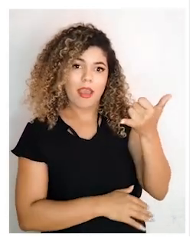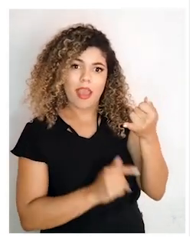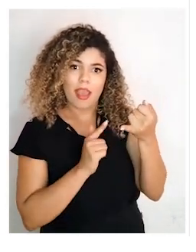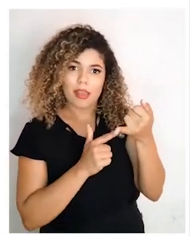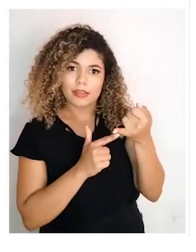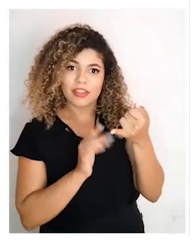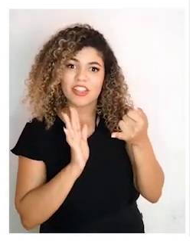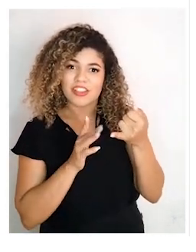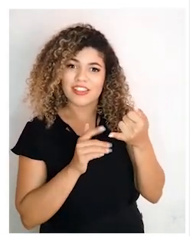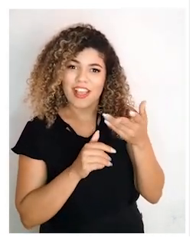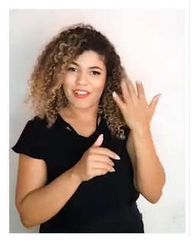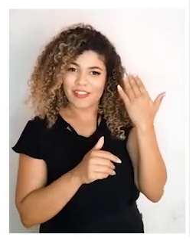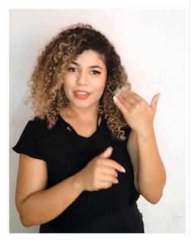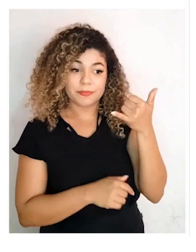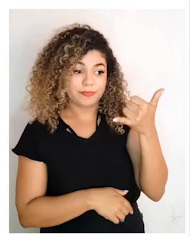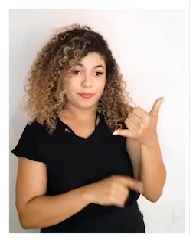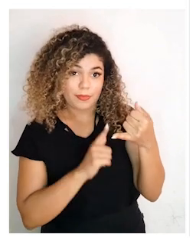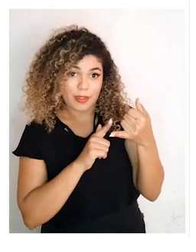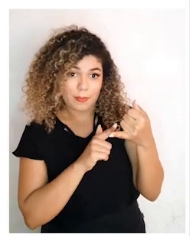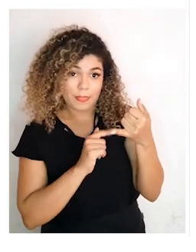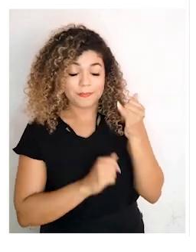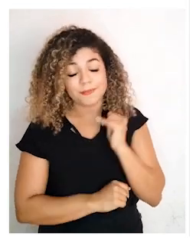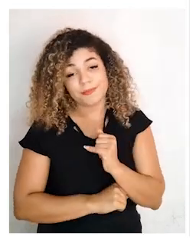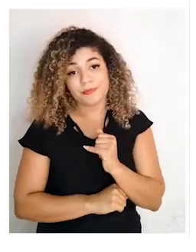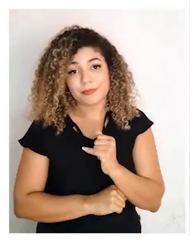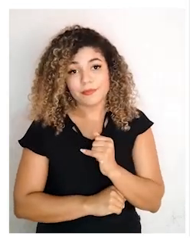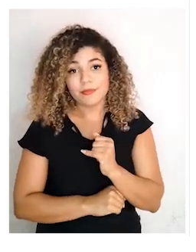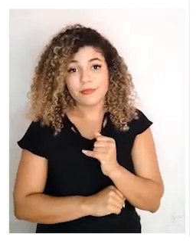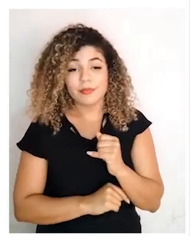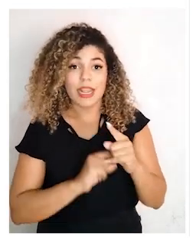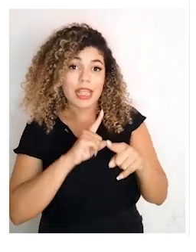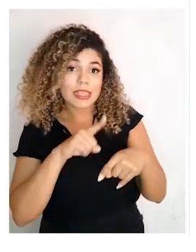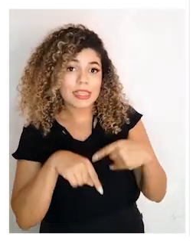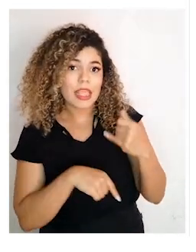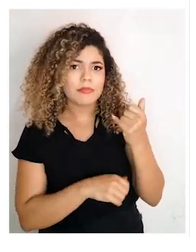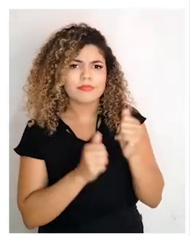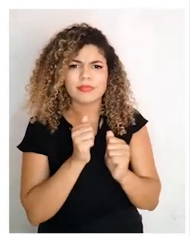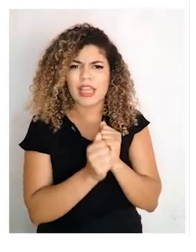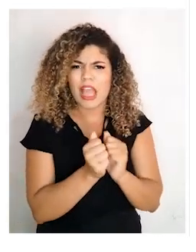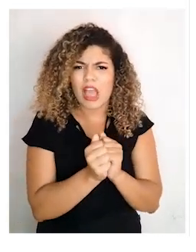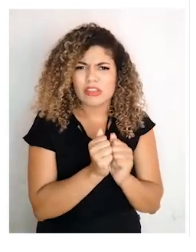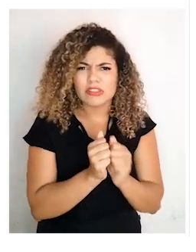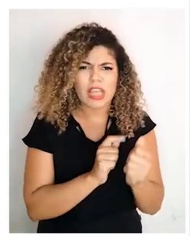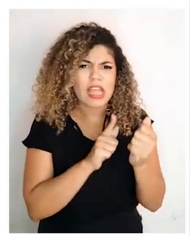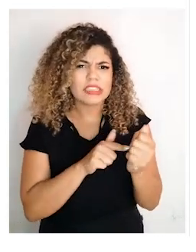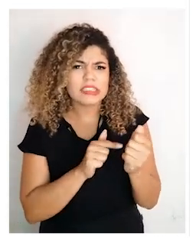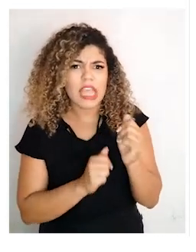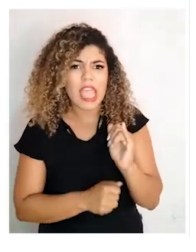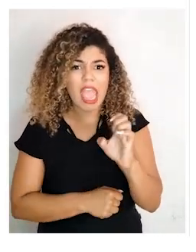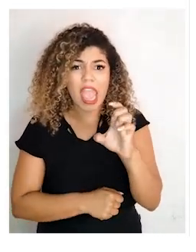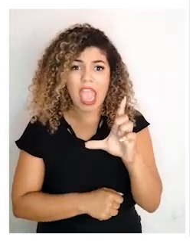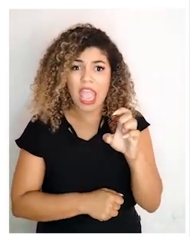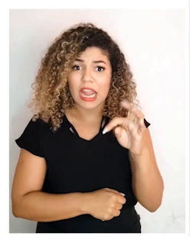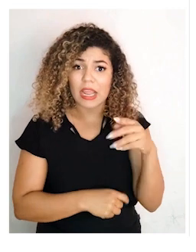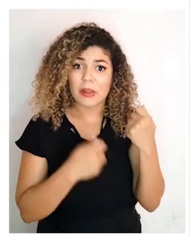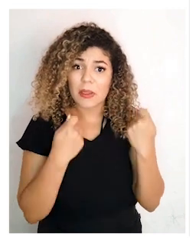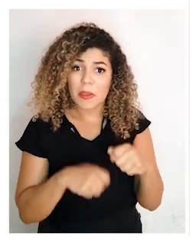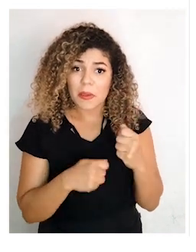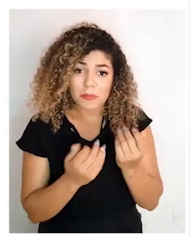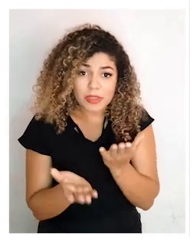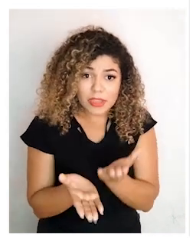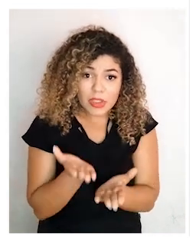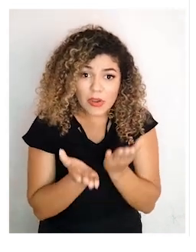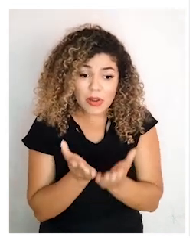que foi eletrizada na experiência anterior. Depois de esfregá-la, ela está cheia de elétrons e precisa equilibrar a